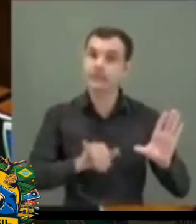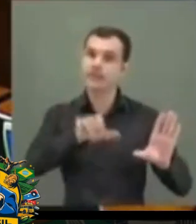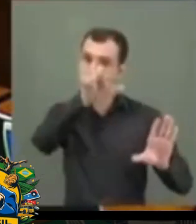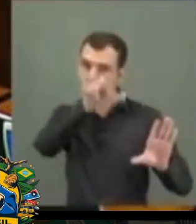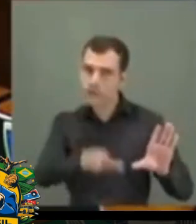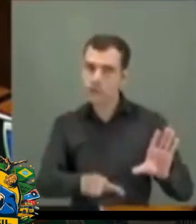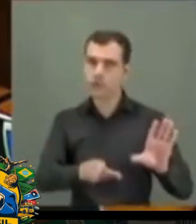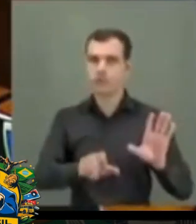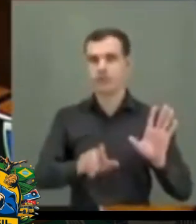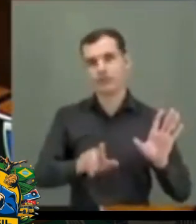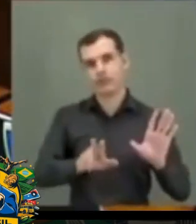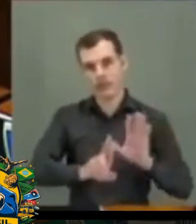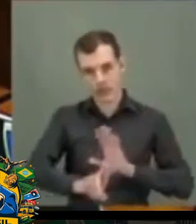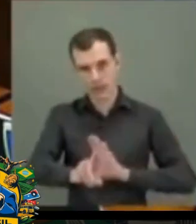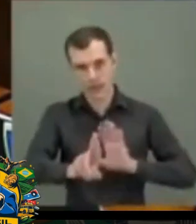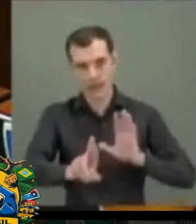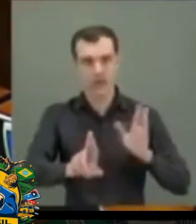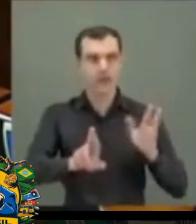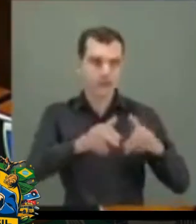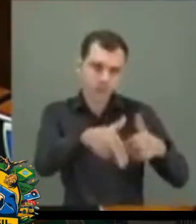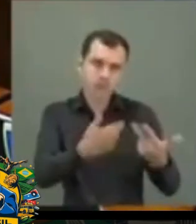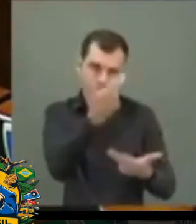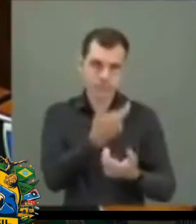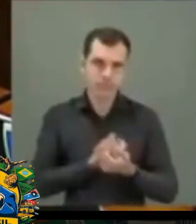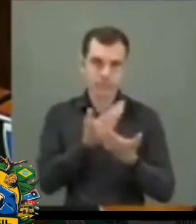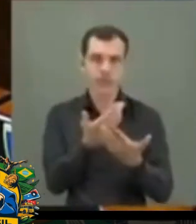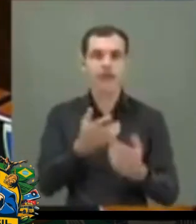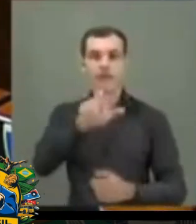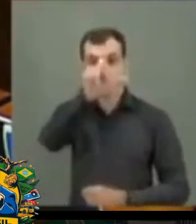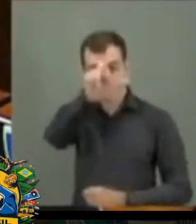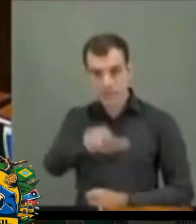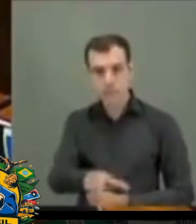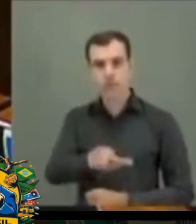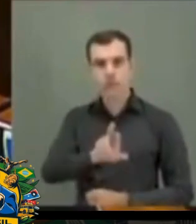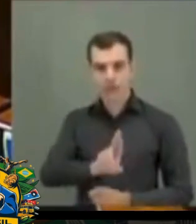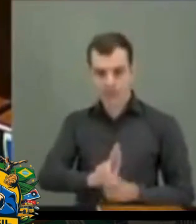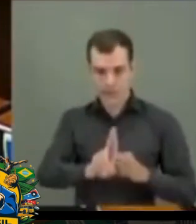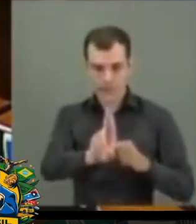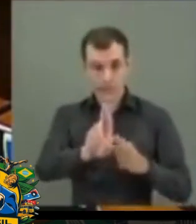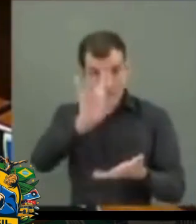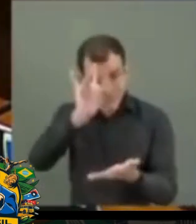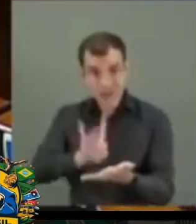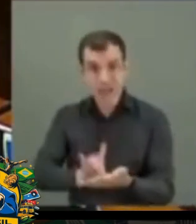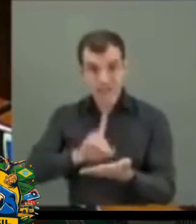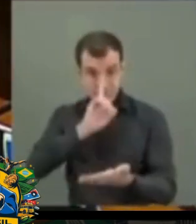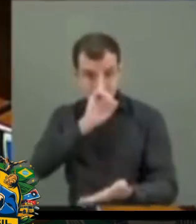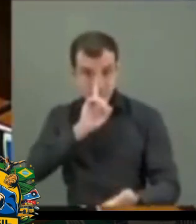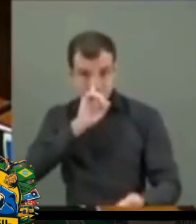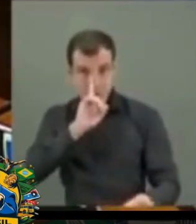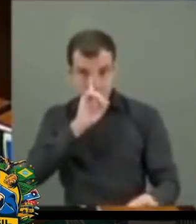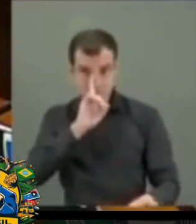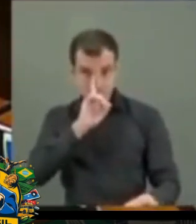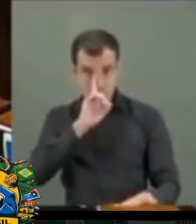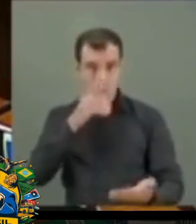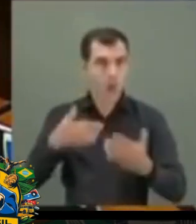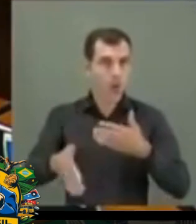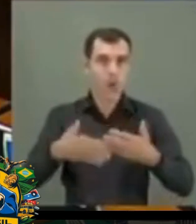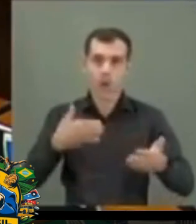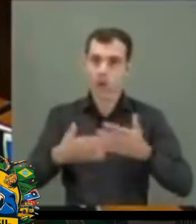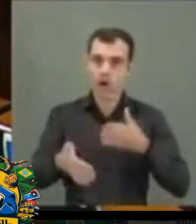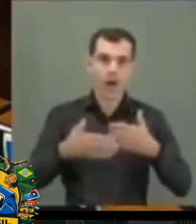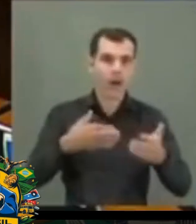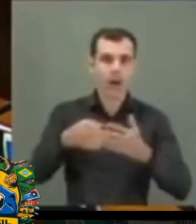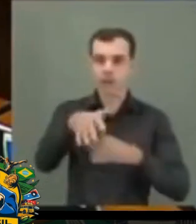fiz essa colocação, que a pessoa apresente um risco real para qualquer indivíduo aqui no